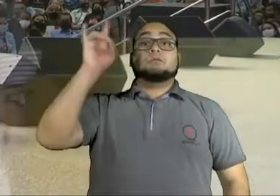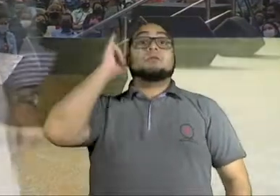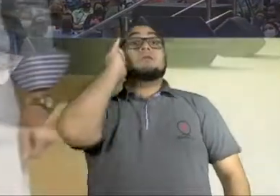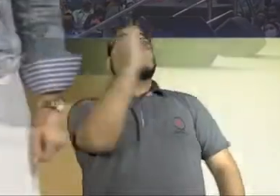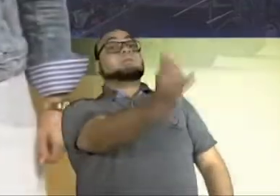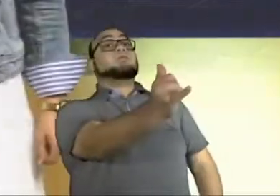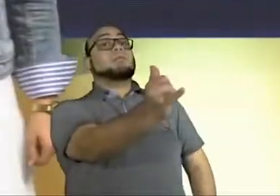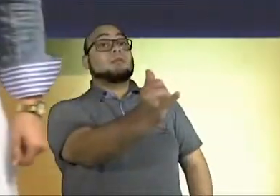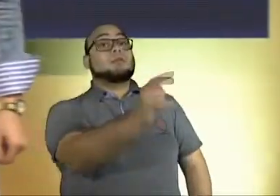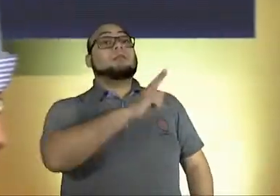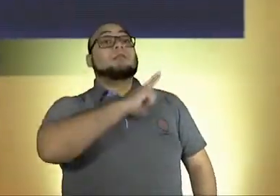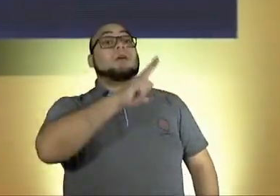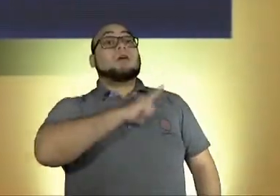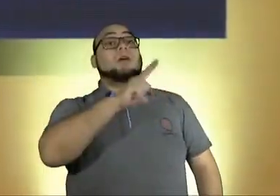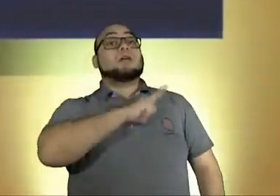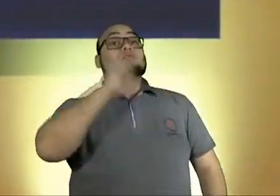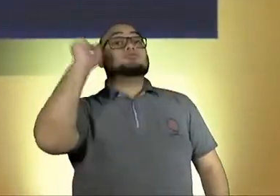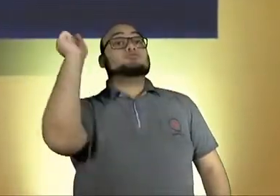luz.